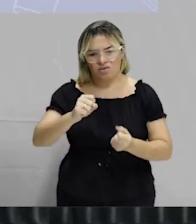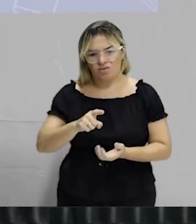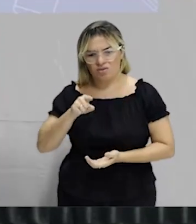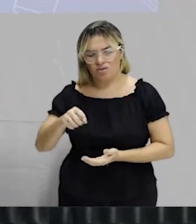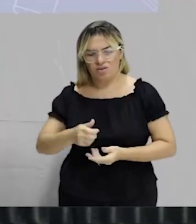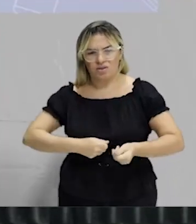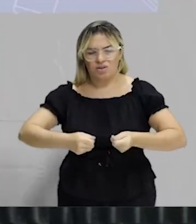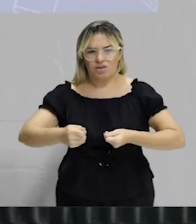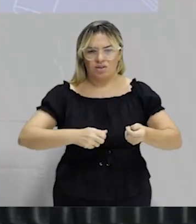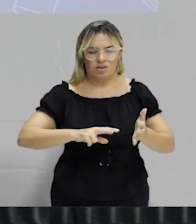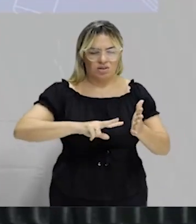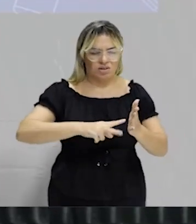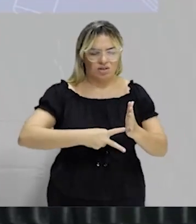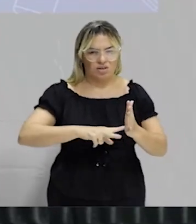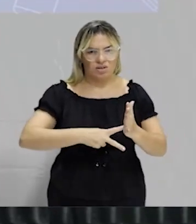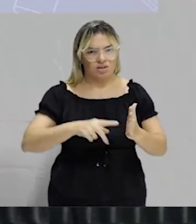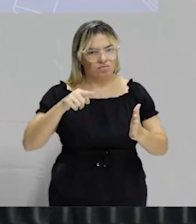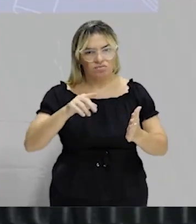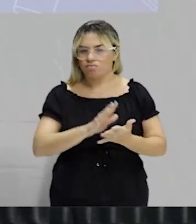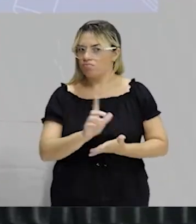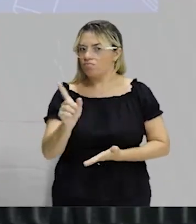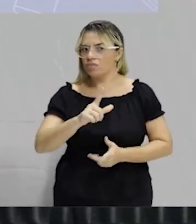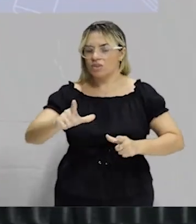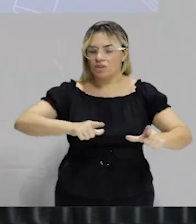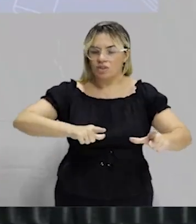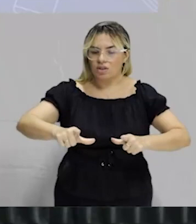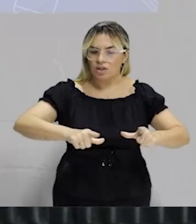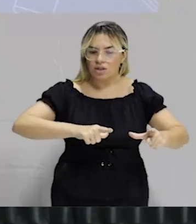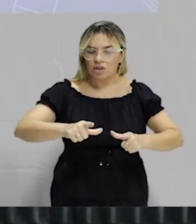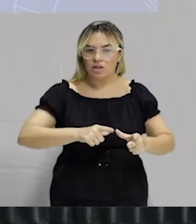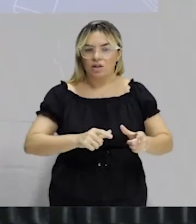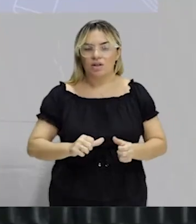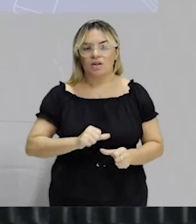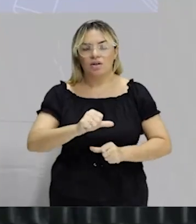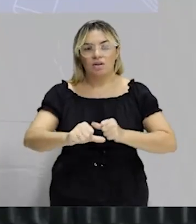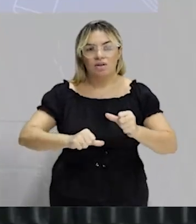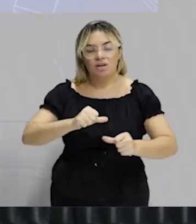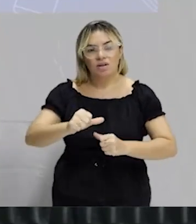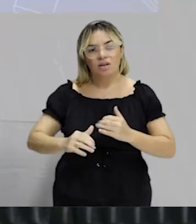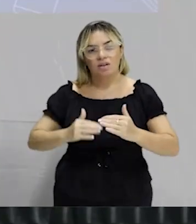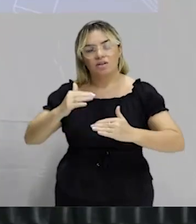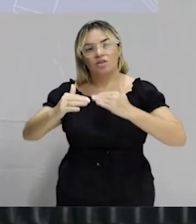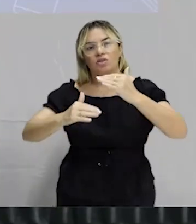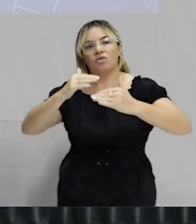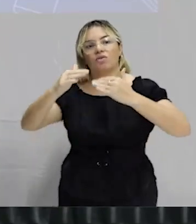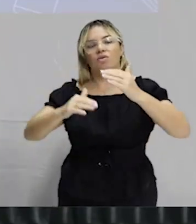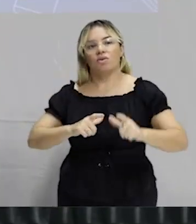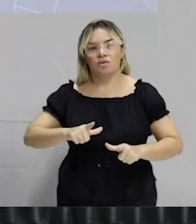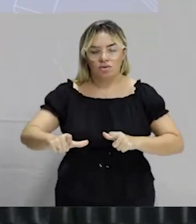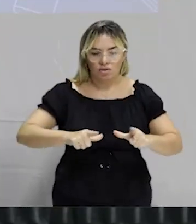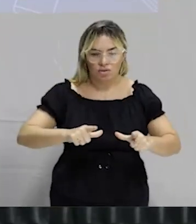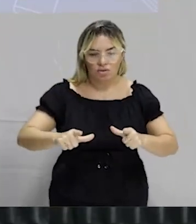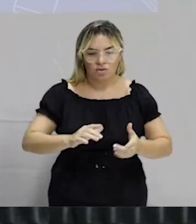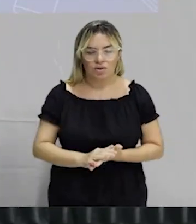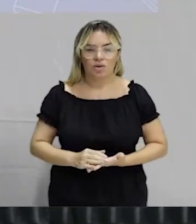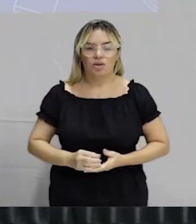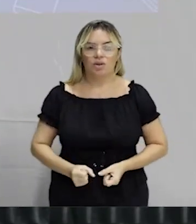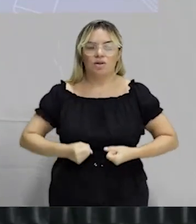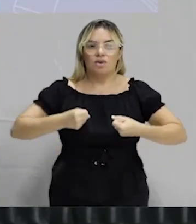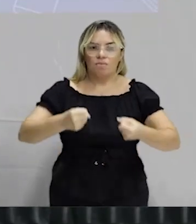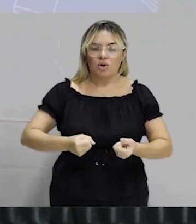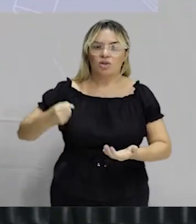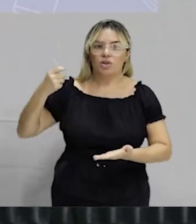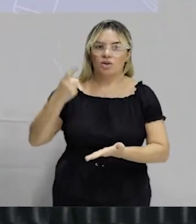questões trabalhistas, mas com uma forma de gerar mais emprego e aumentar o poder de compra do trabalhador